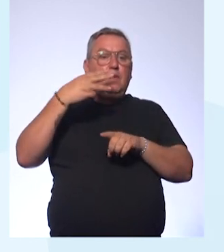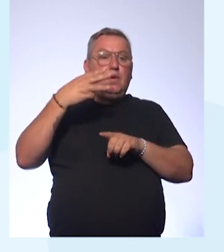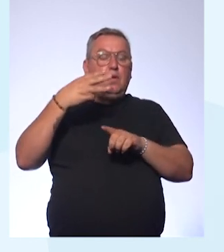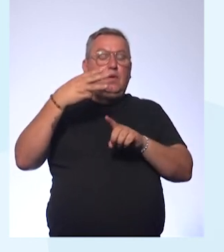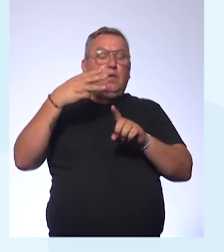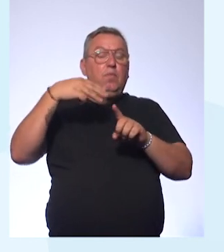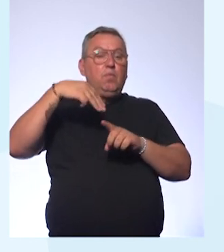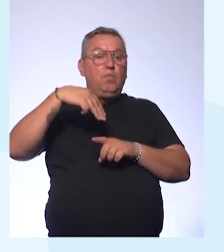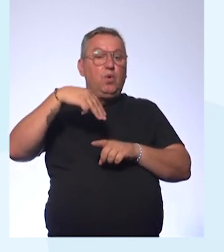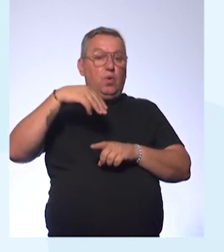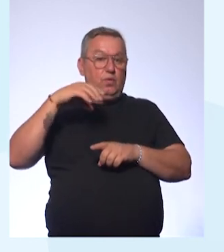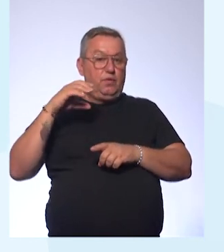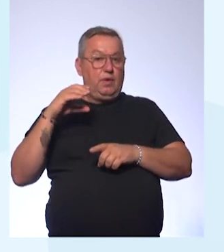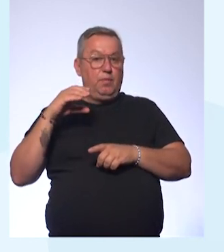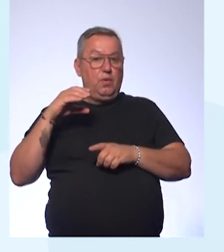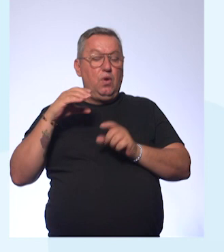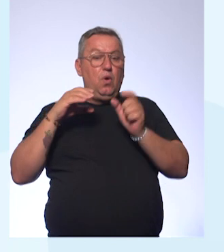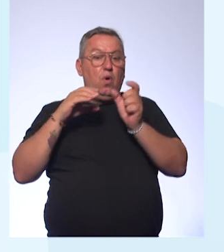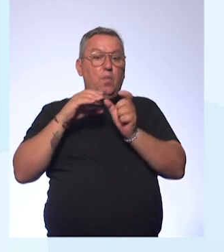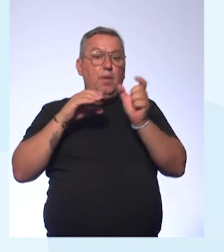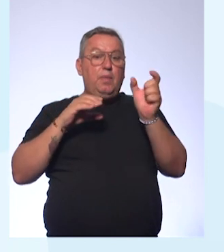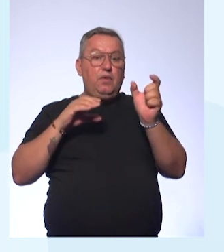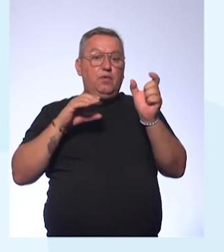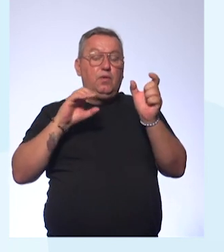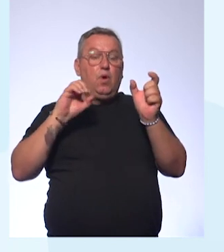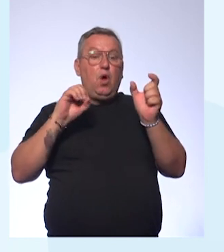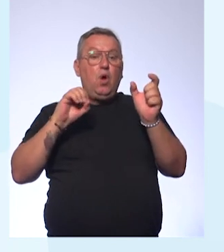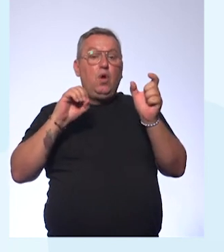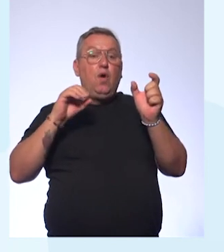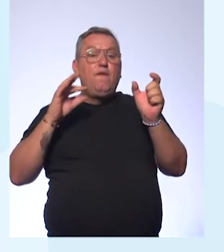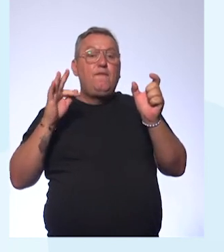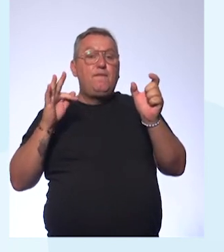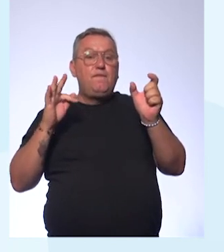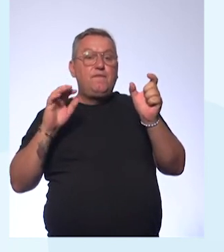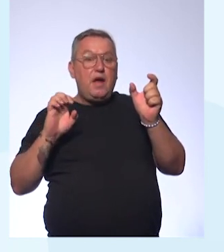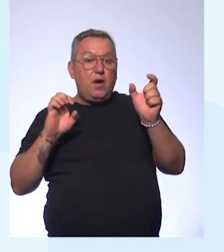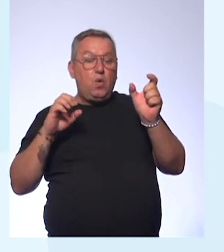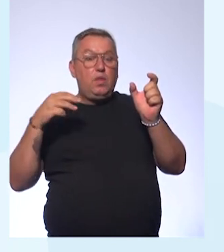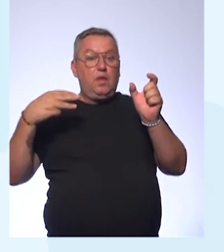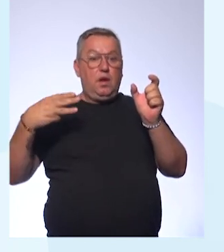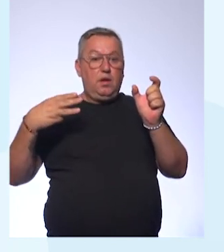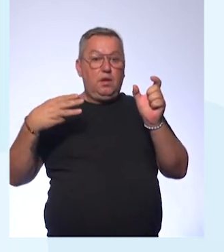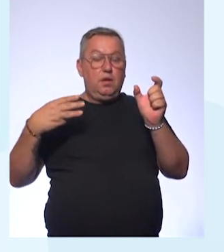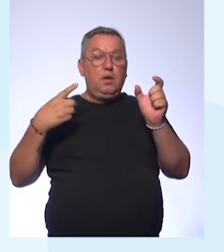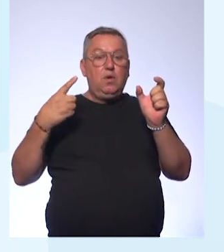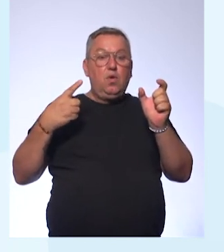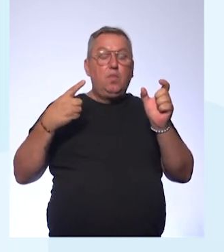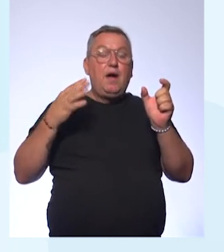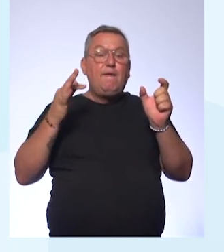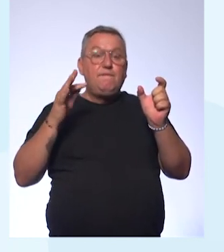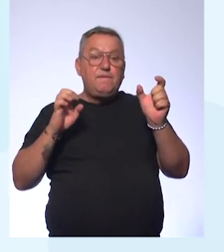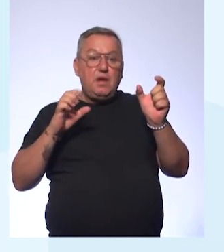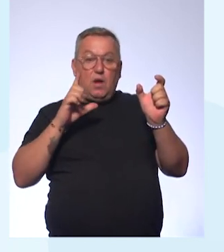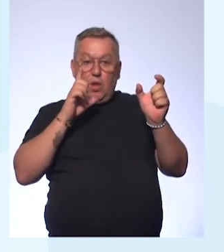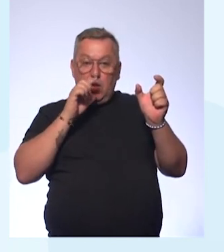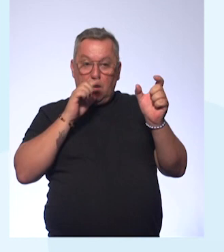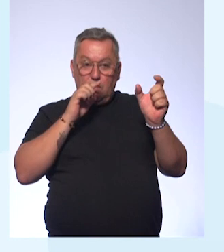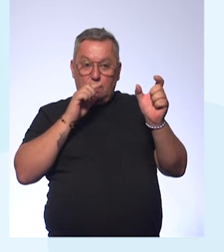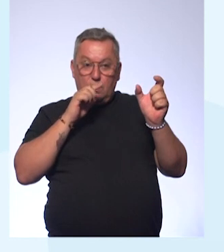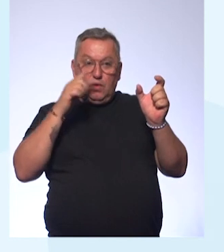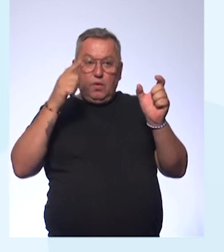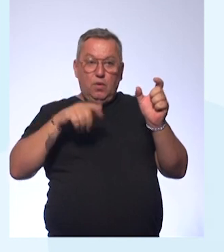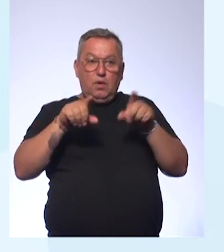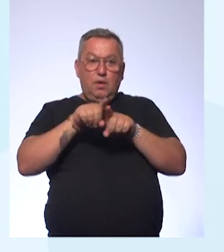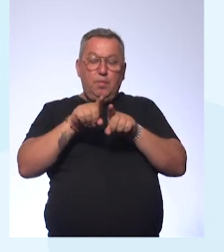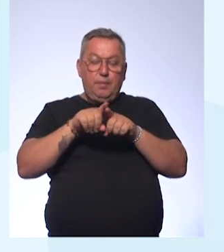uma partícula de óxido de ferro 3, 2 de ferro líquido, 3 de